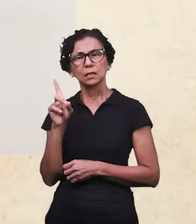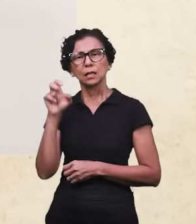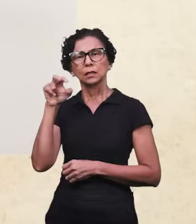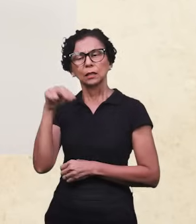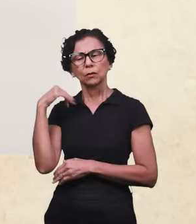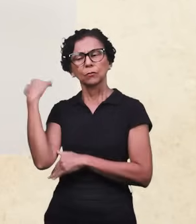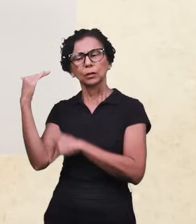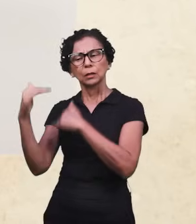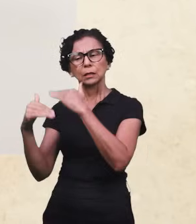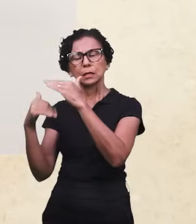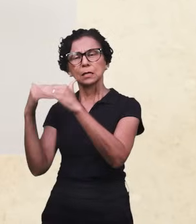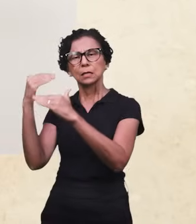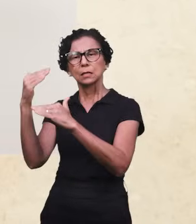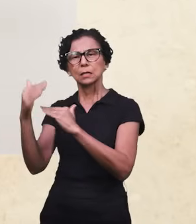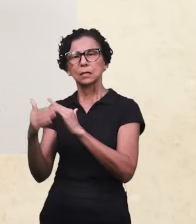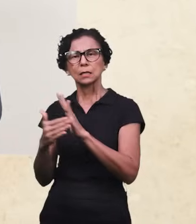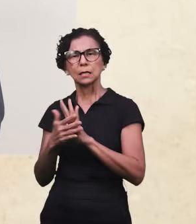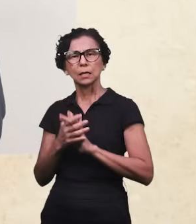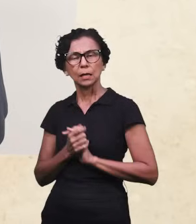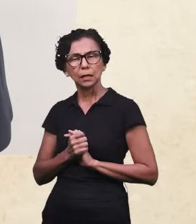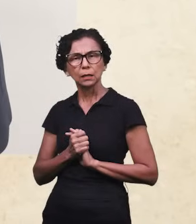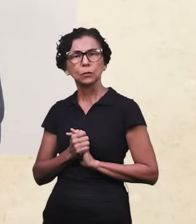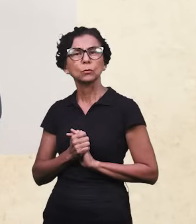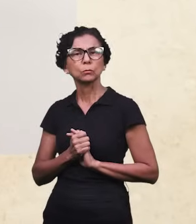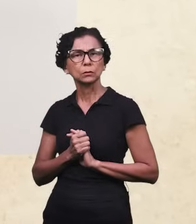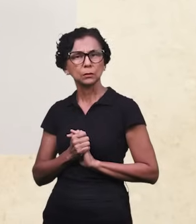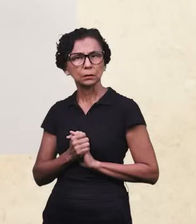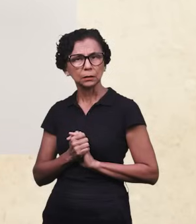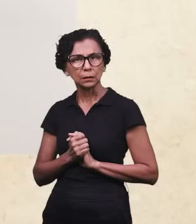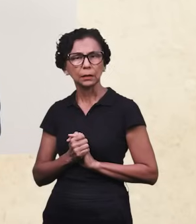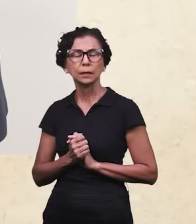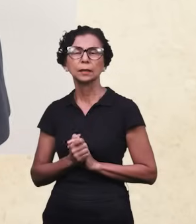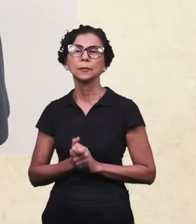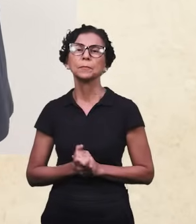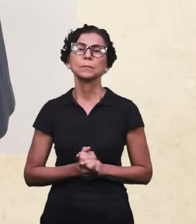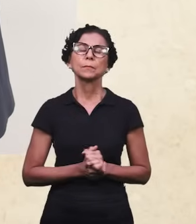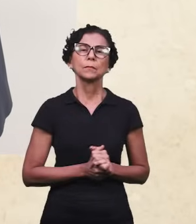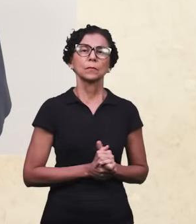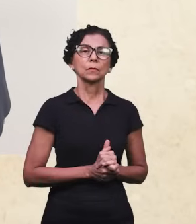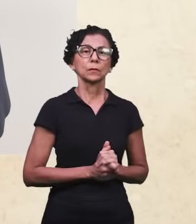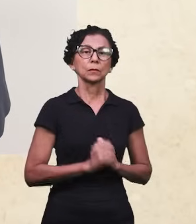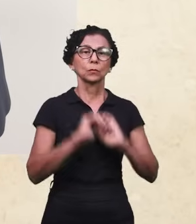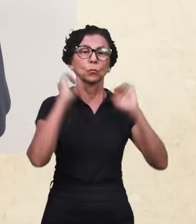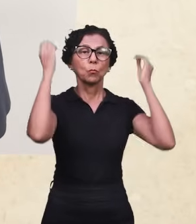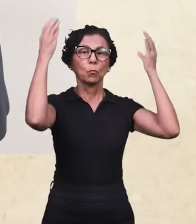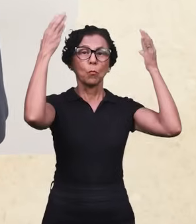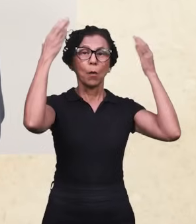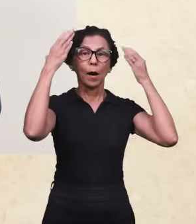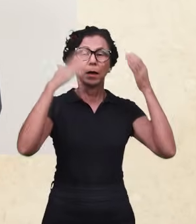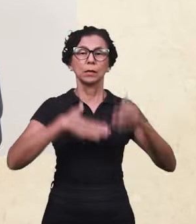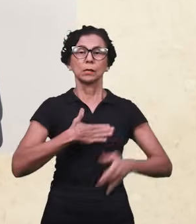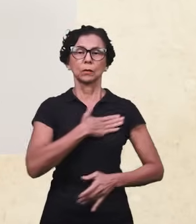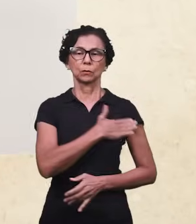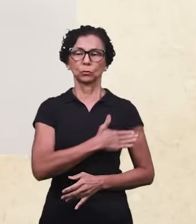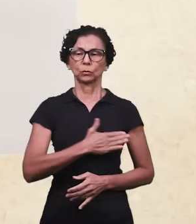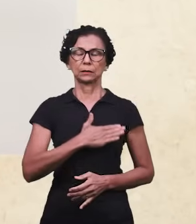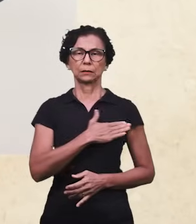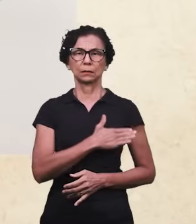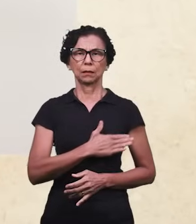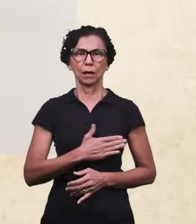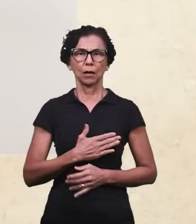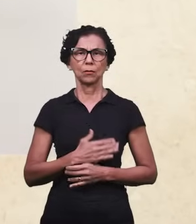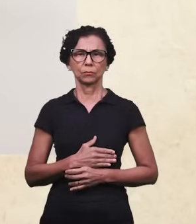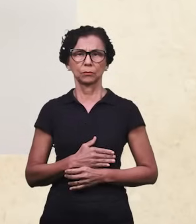alcançou graça, não diante também dos eunucos, mas até o reinado, junto ao